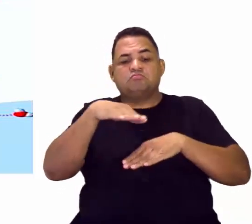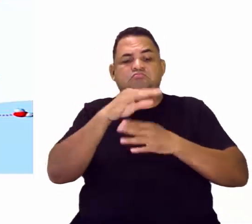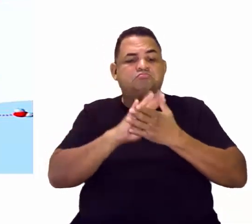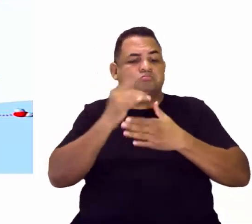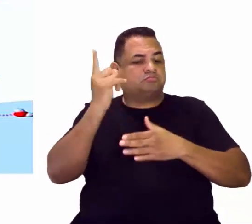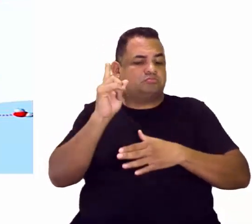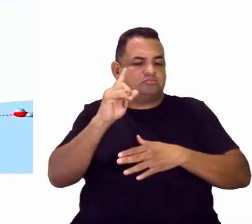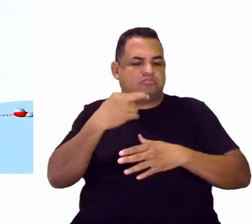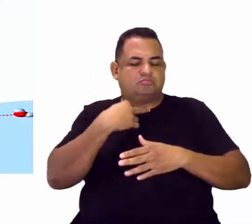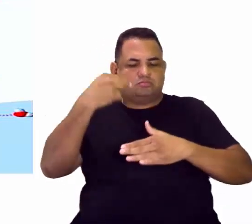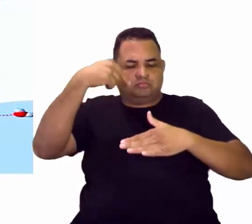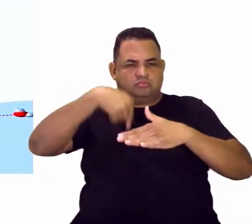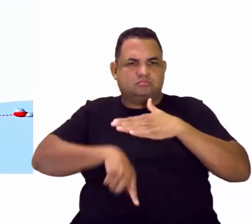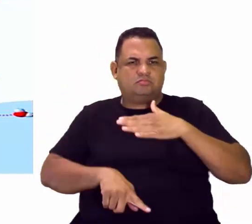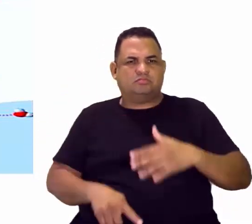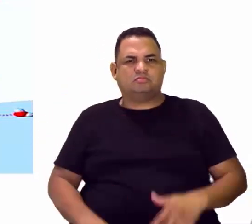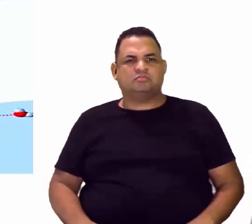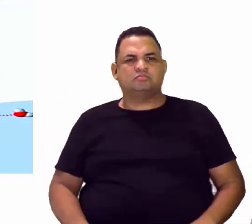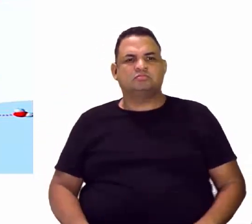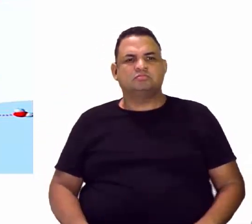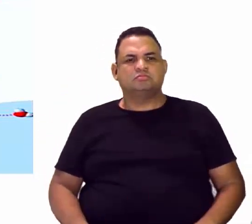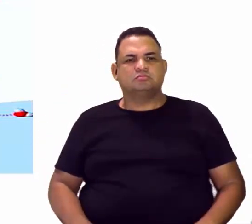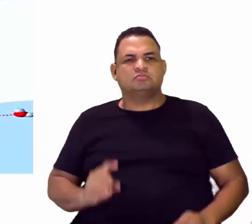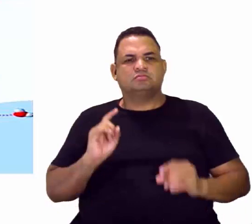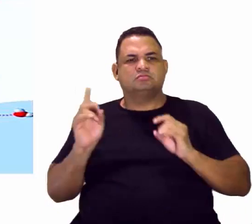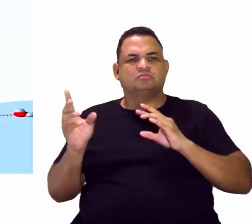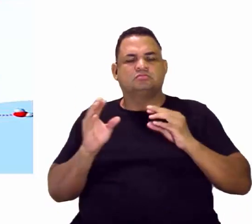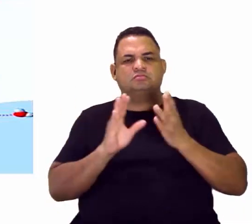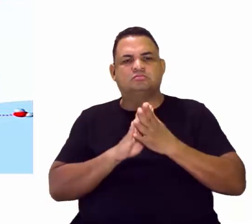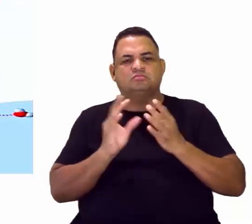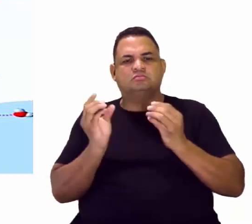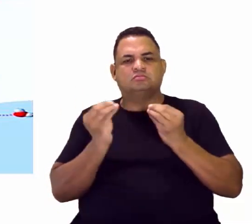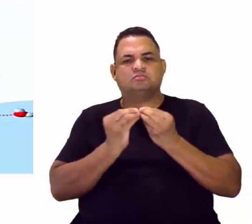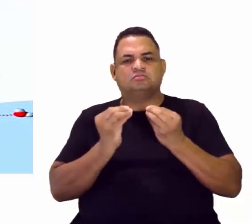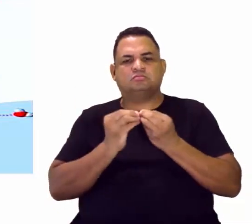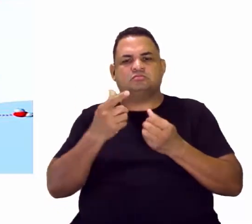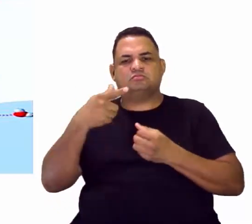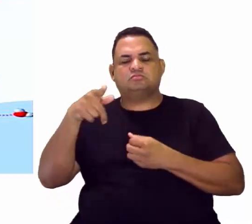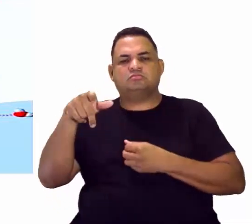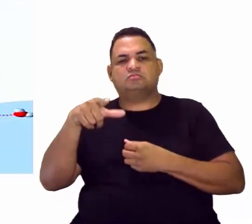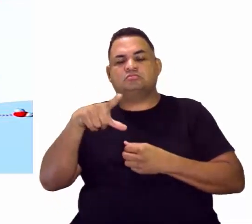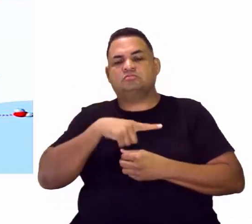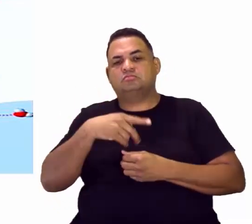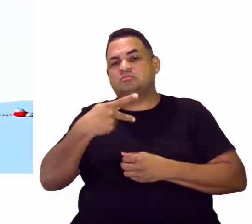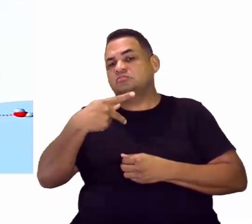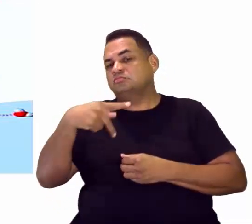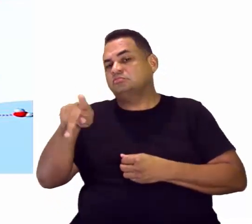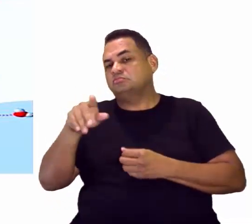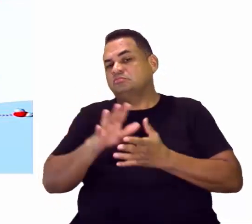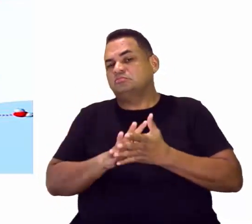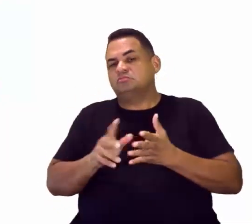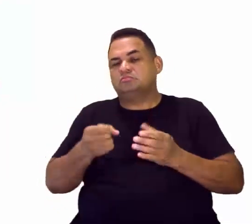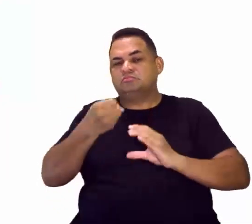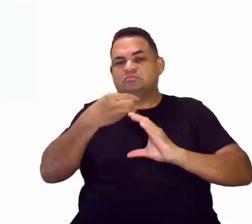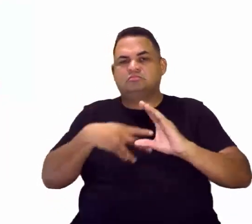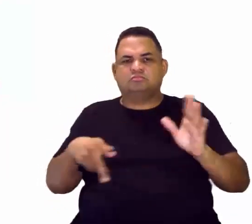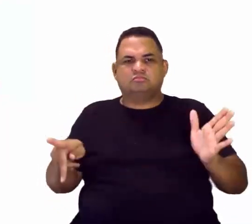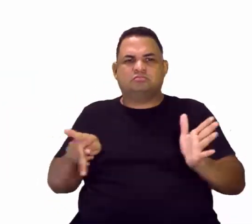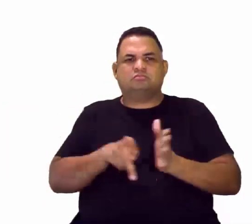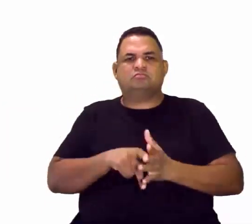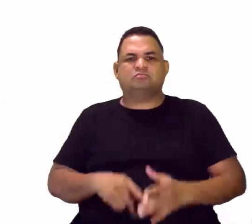na água, né, professor Almeida? Exatamente. Então, cada molécula tem suas características próprias, tudo